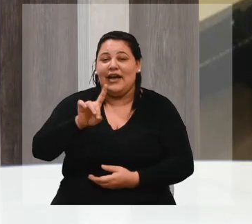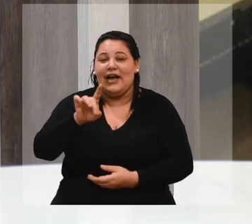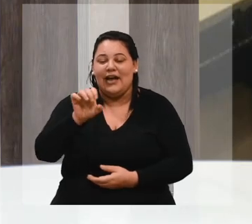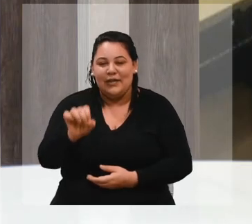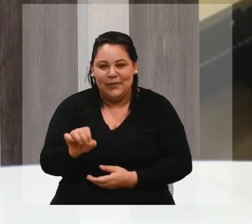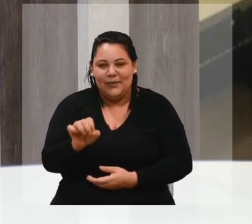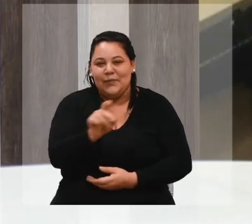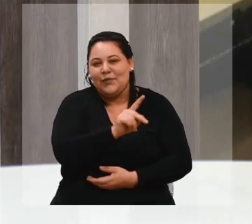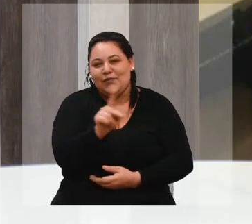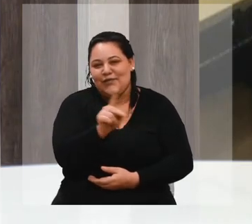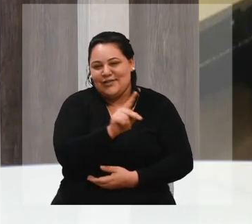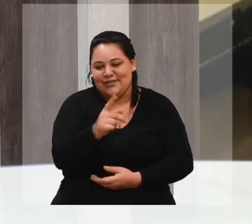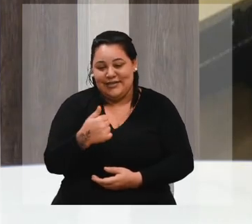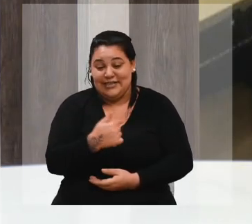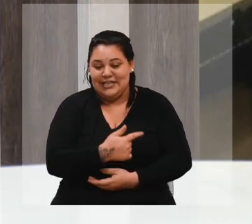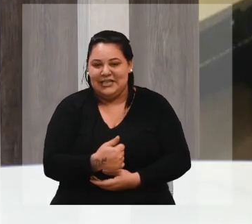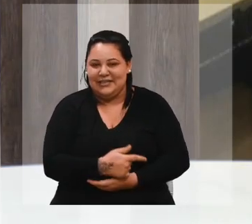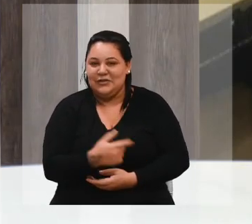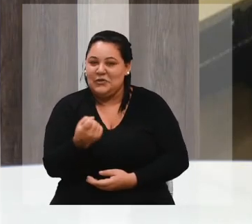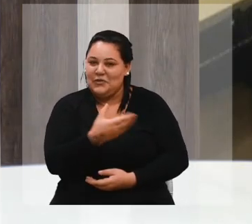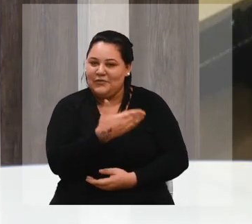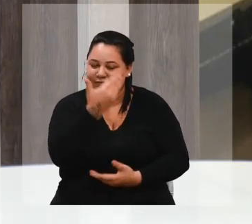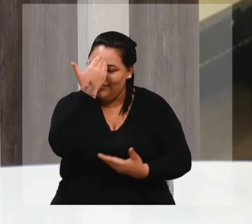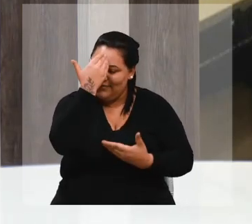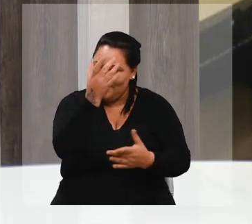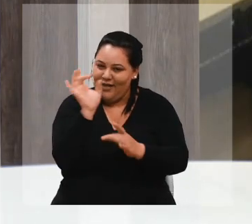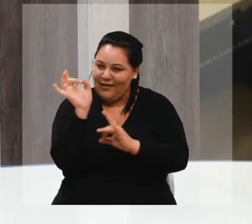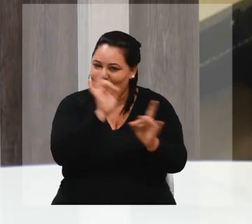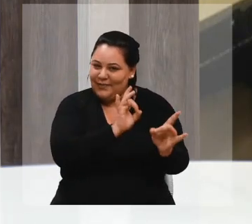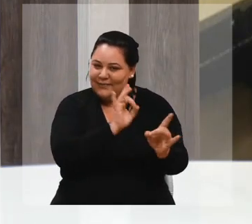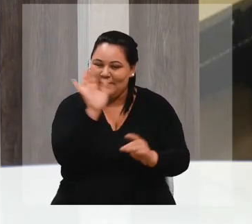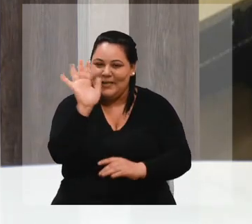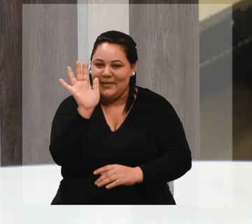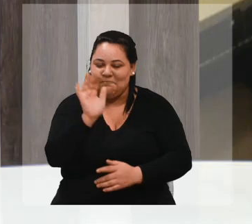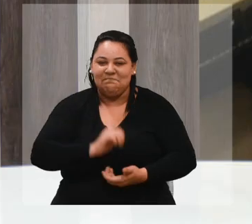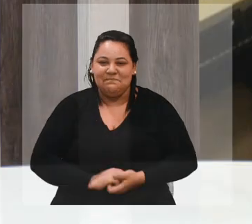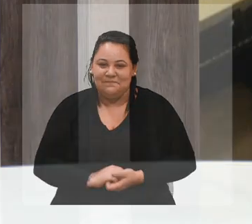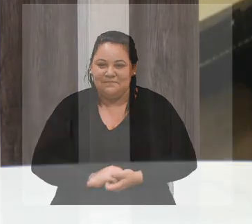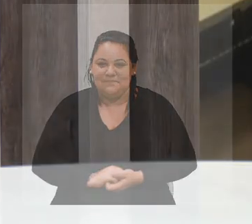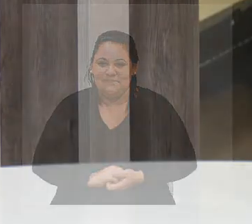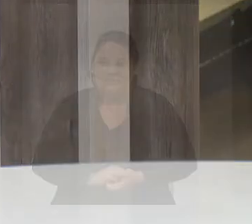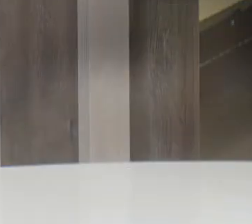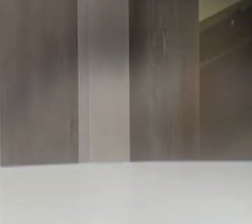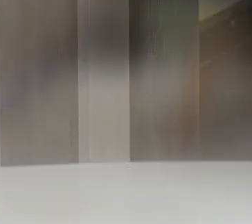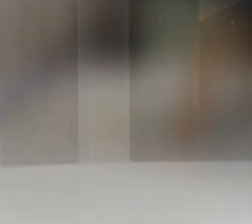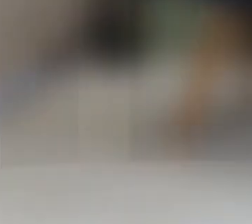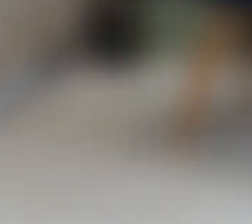professor Zanquim, do Novo. Obrigado pela audiência. Até o nosso próximo encontro.